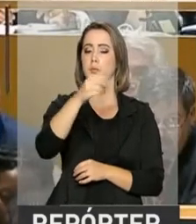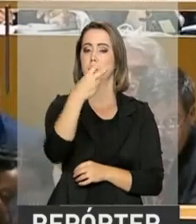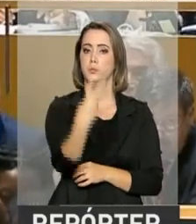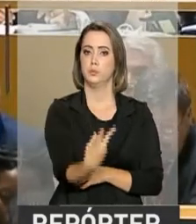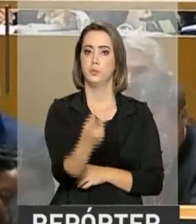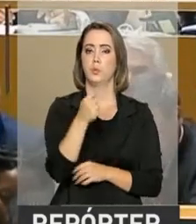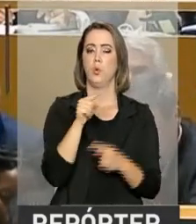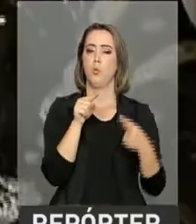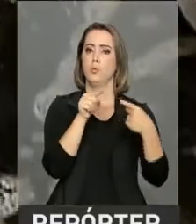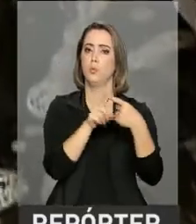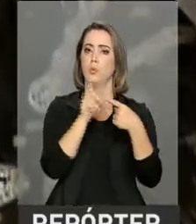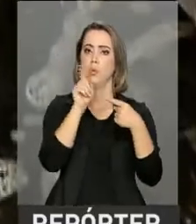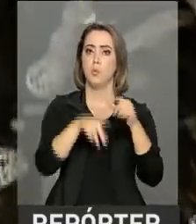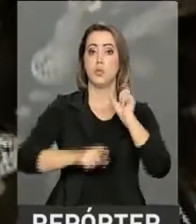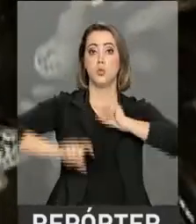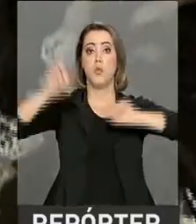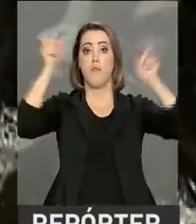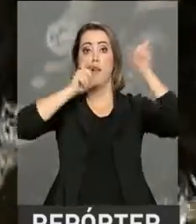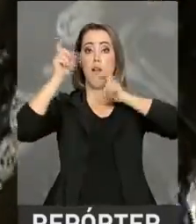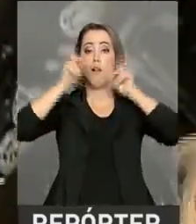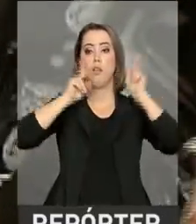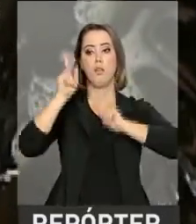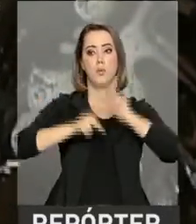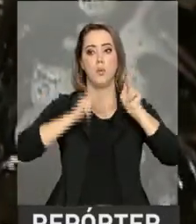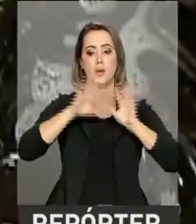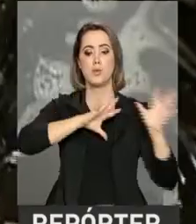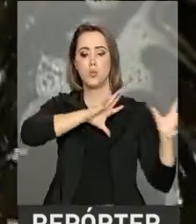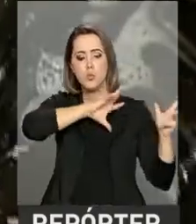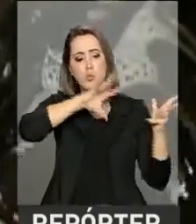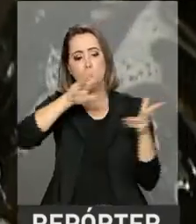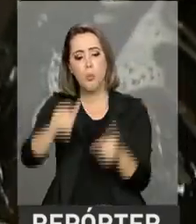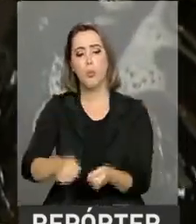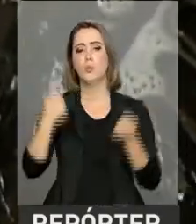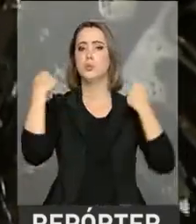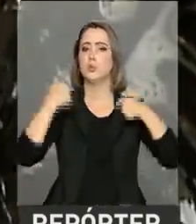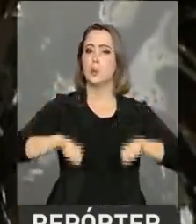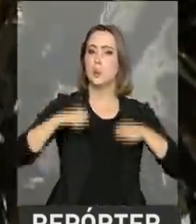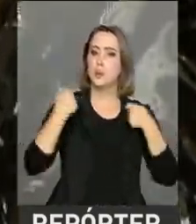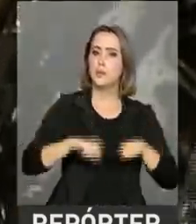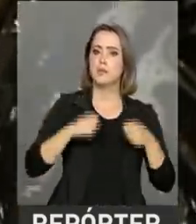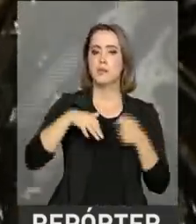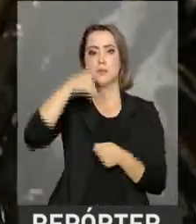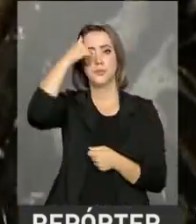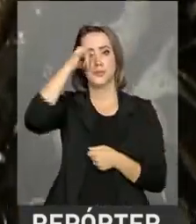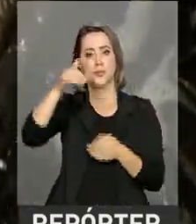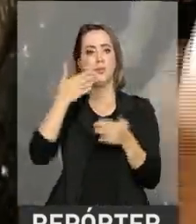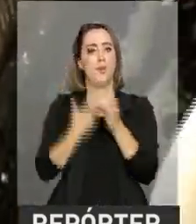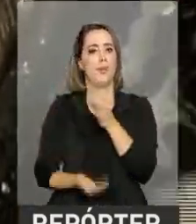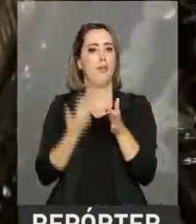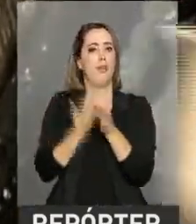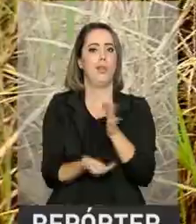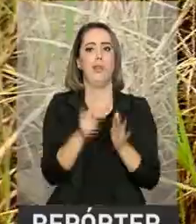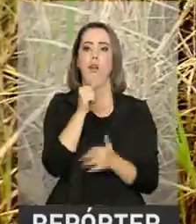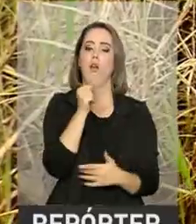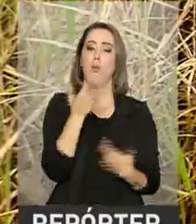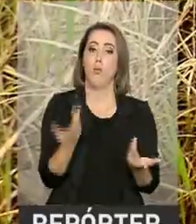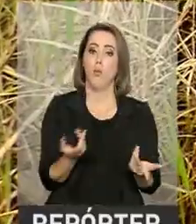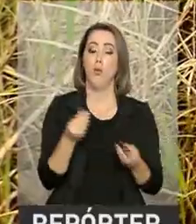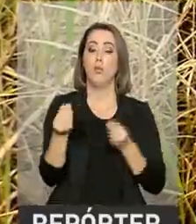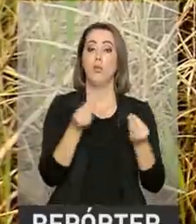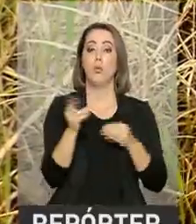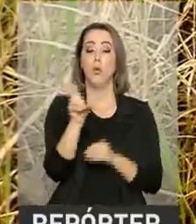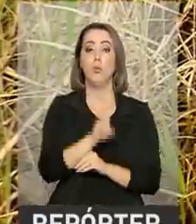e tem o objetivo de alertar a população do planeta sobre a necessidade de evitar o desperdício da água e